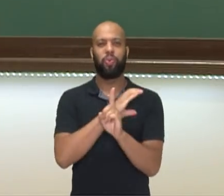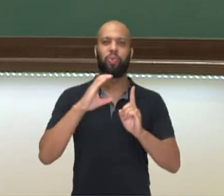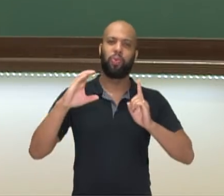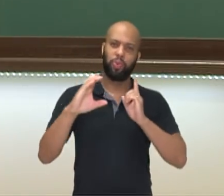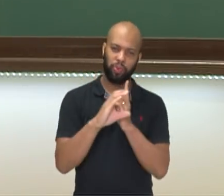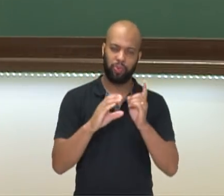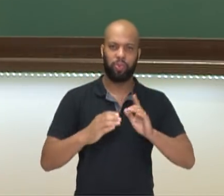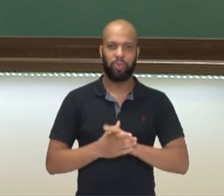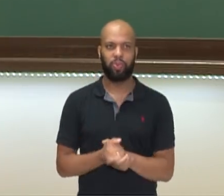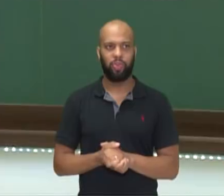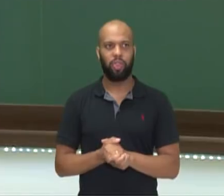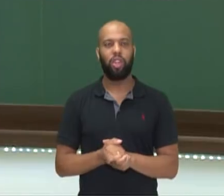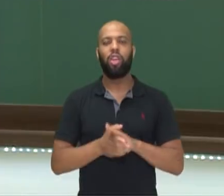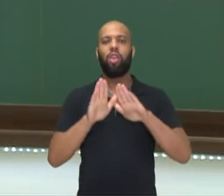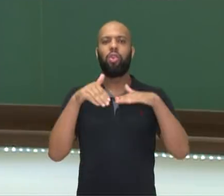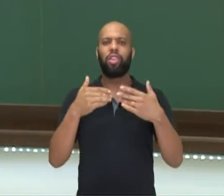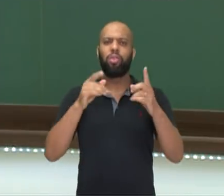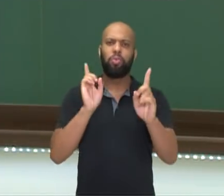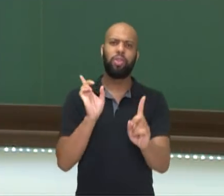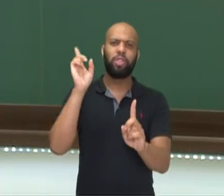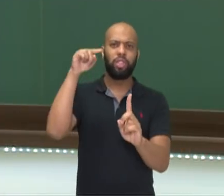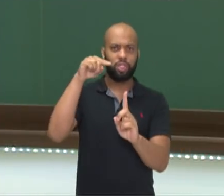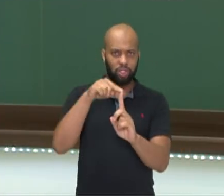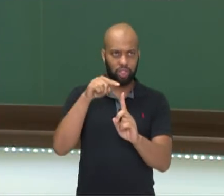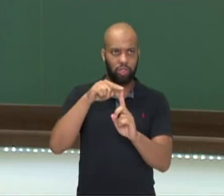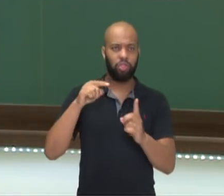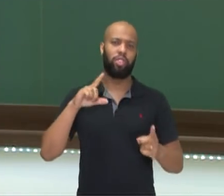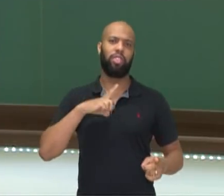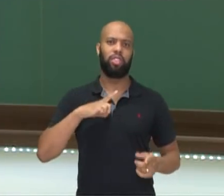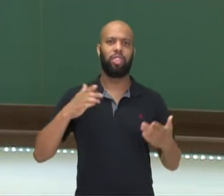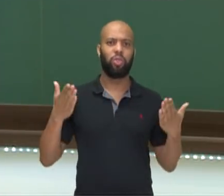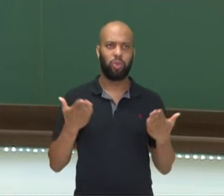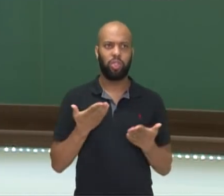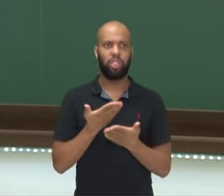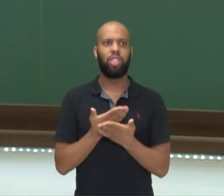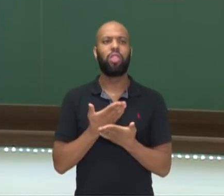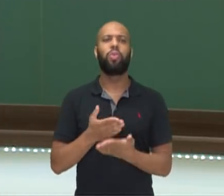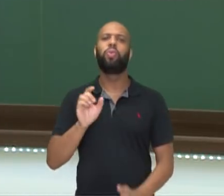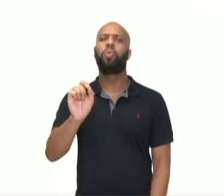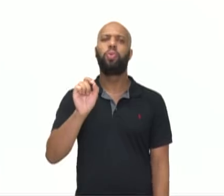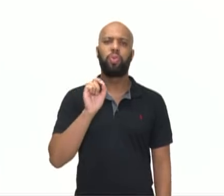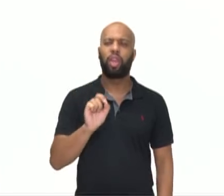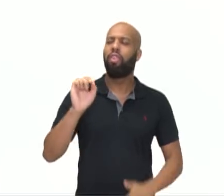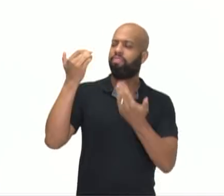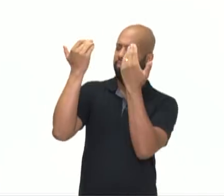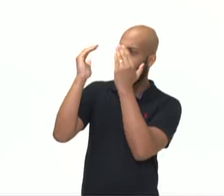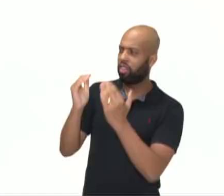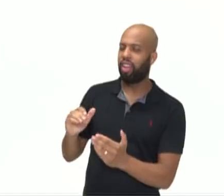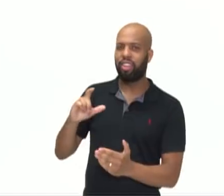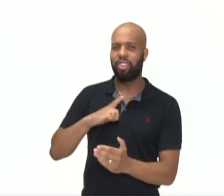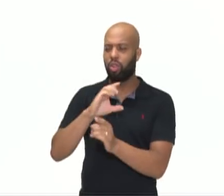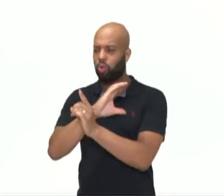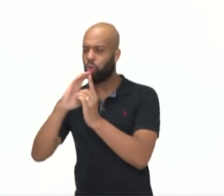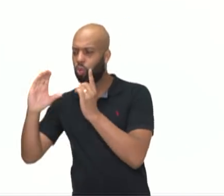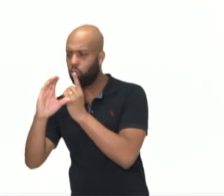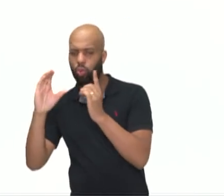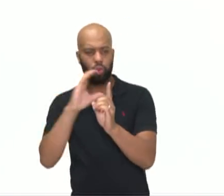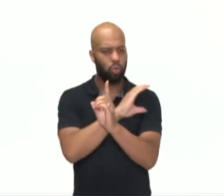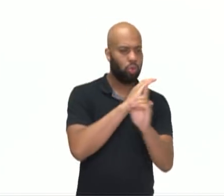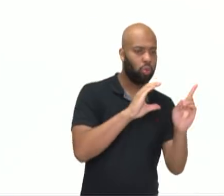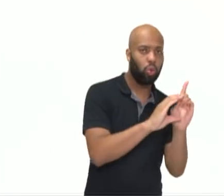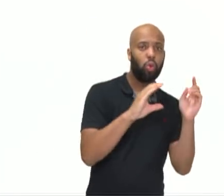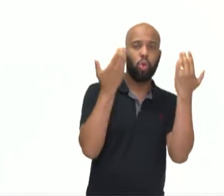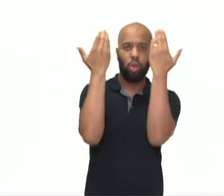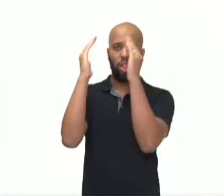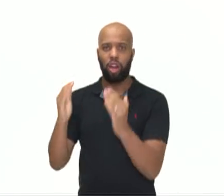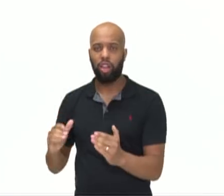ritualísticas. Bem, o objetivo ou os objetivos da aula de hoje é analisar alguns ritos e rituais nas